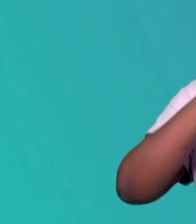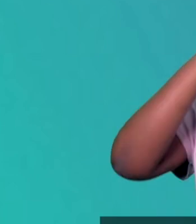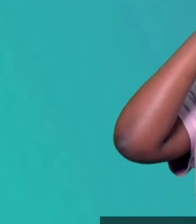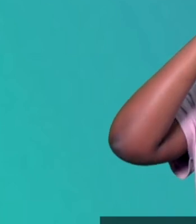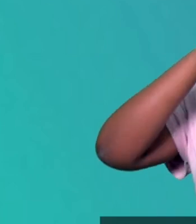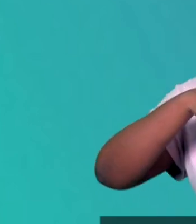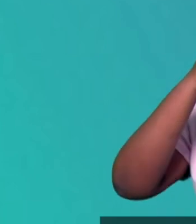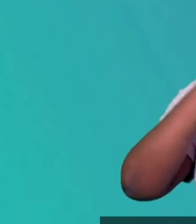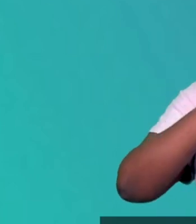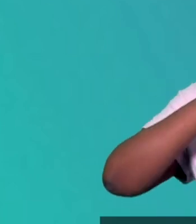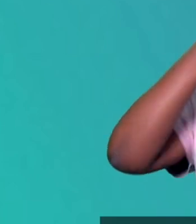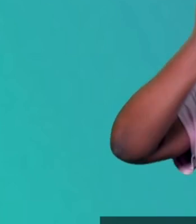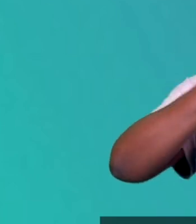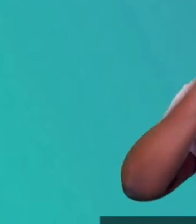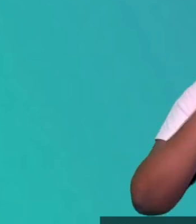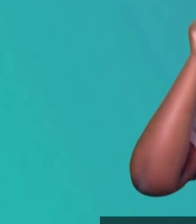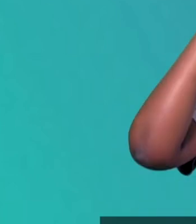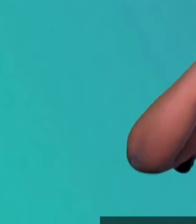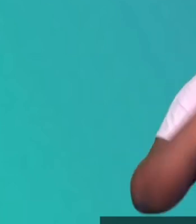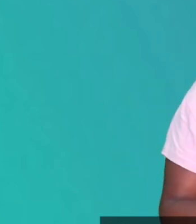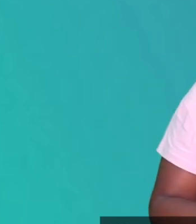Vamos dizer juntos?